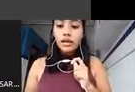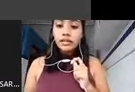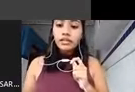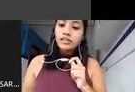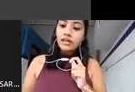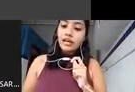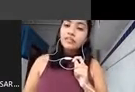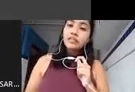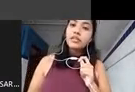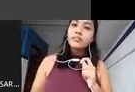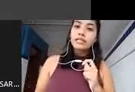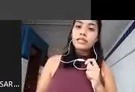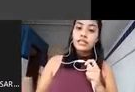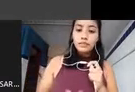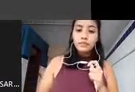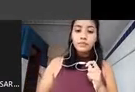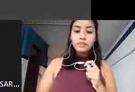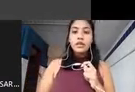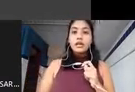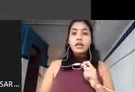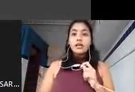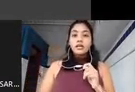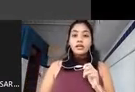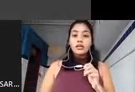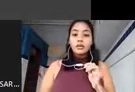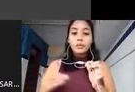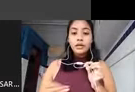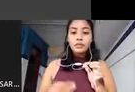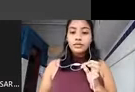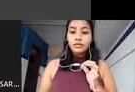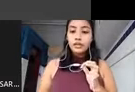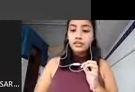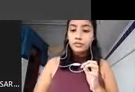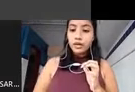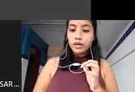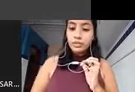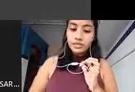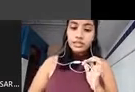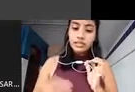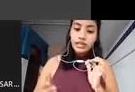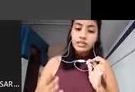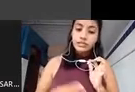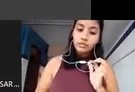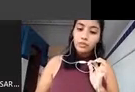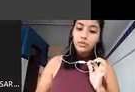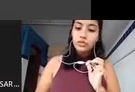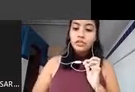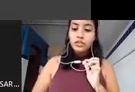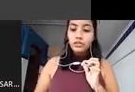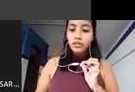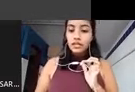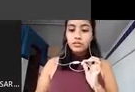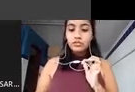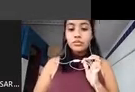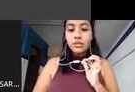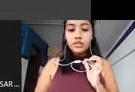d'água ainda navegáveis e mata ciliar. O Parque Paracuri, que faz parte da bacia citada agora há pouco,